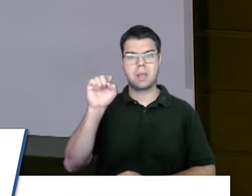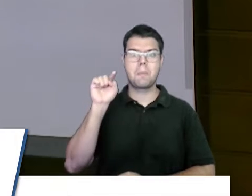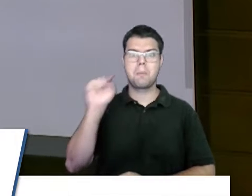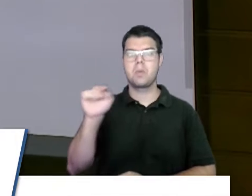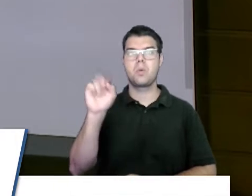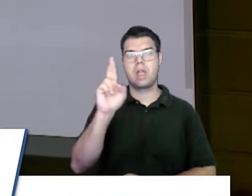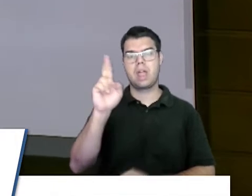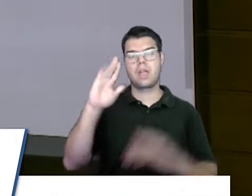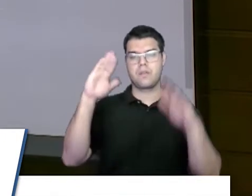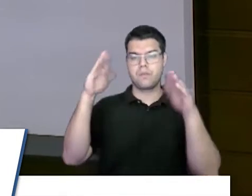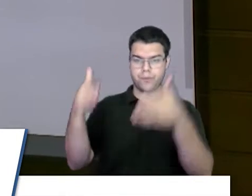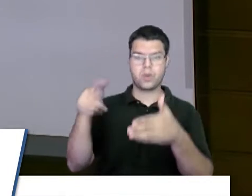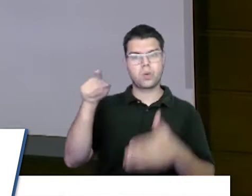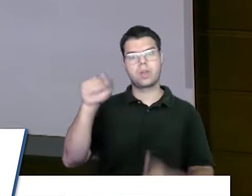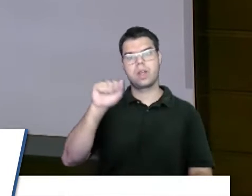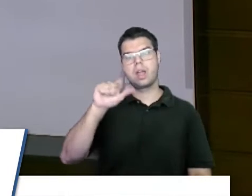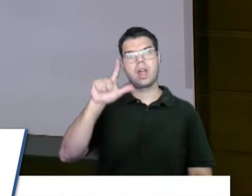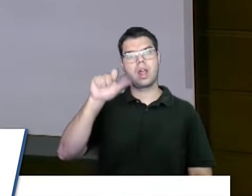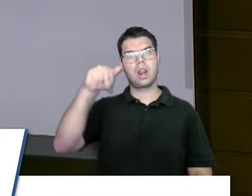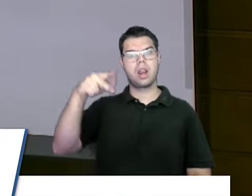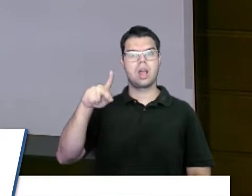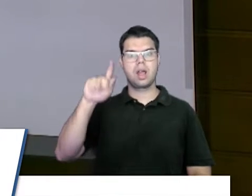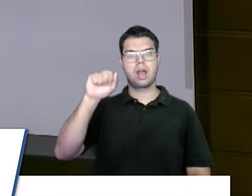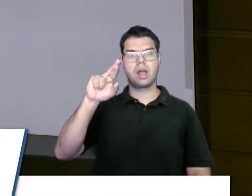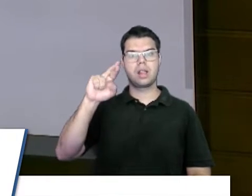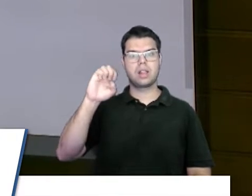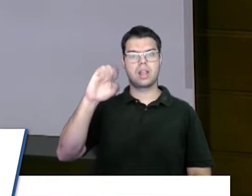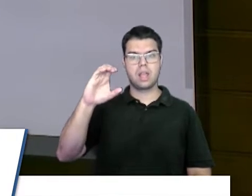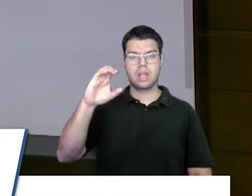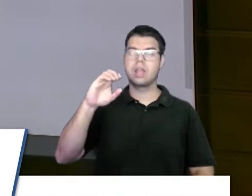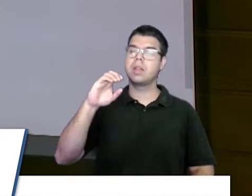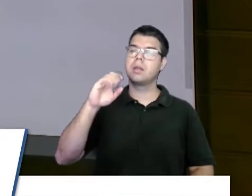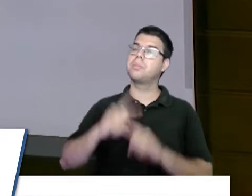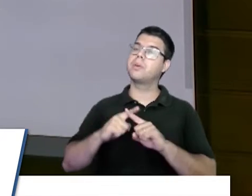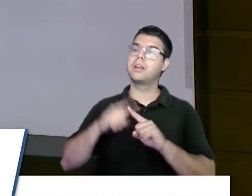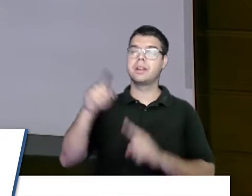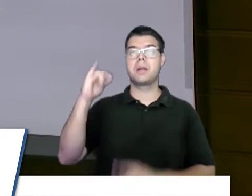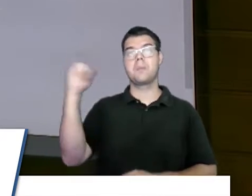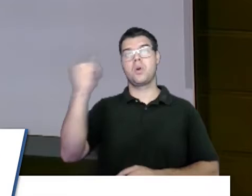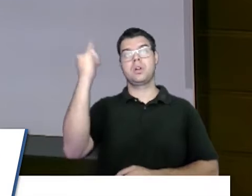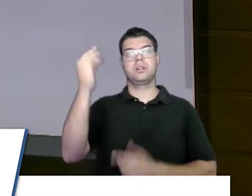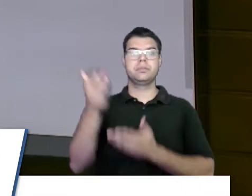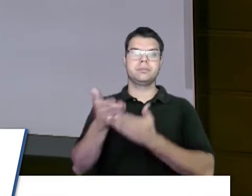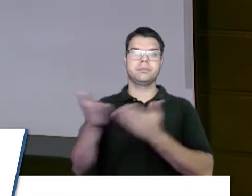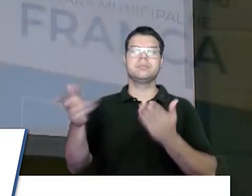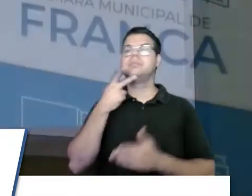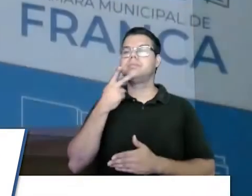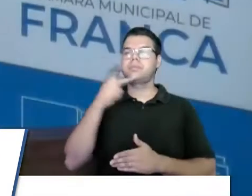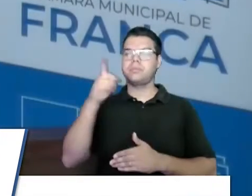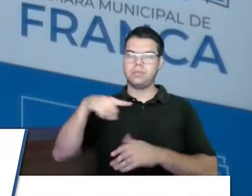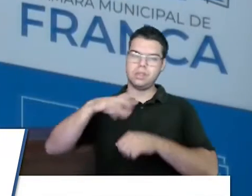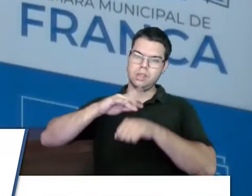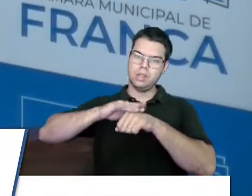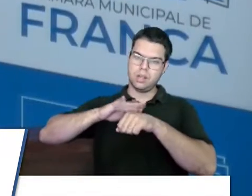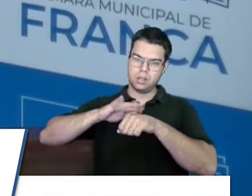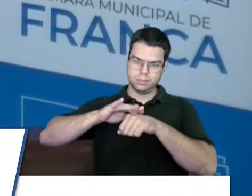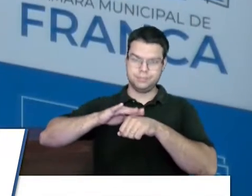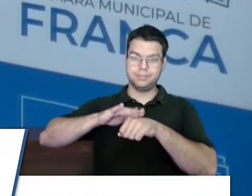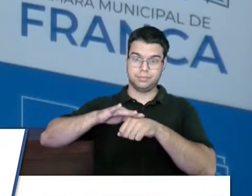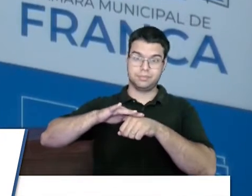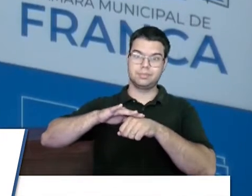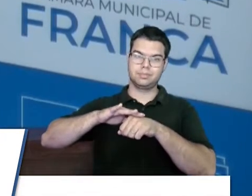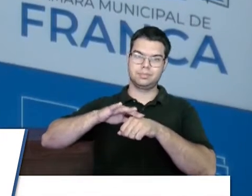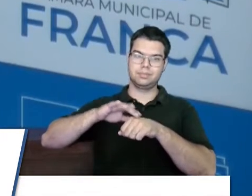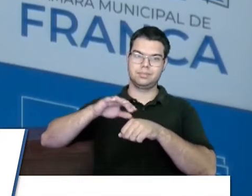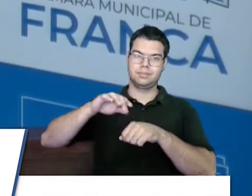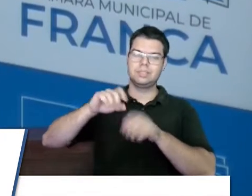Kardec, devido à importância. Eles falam que é a doença do século, né, a doença mental. E ela é